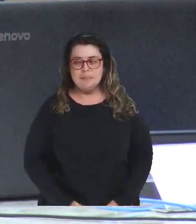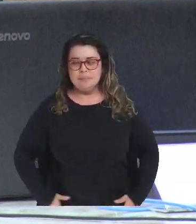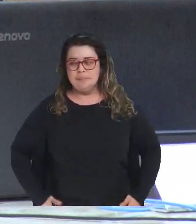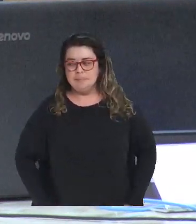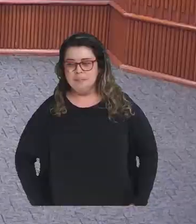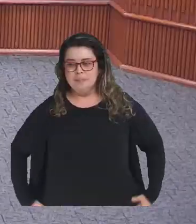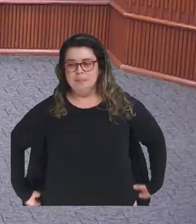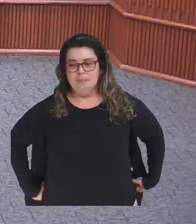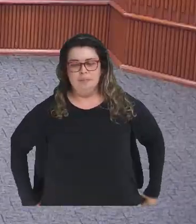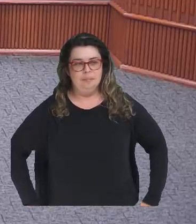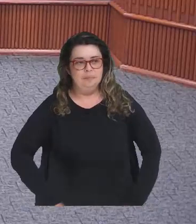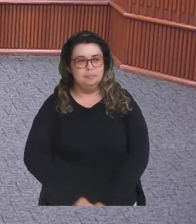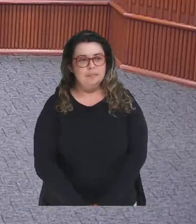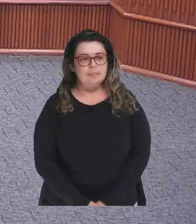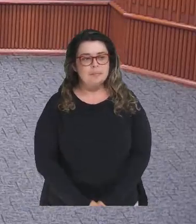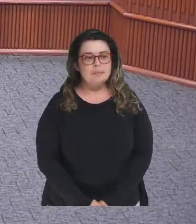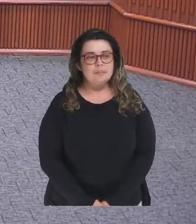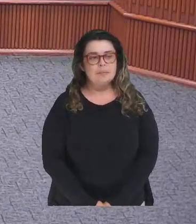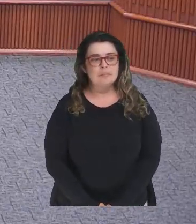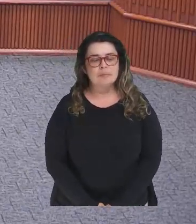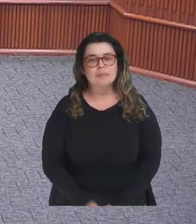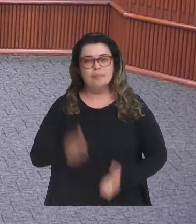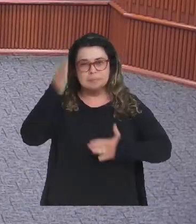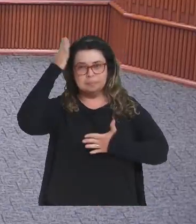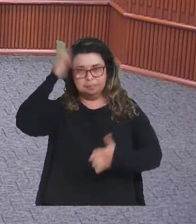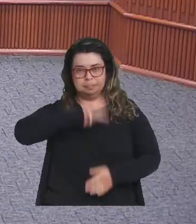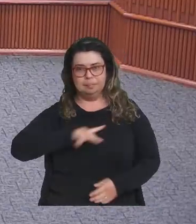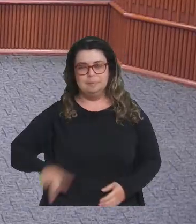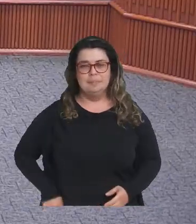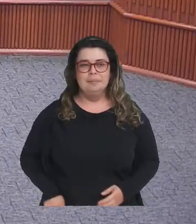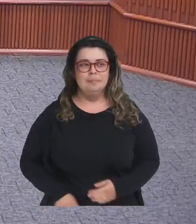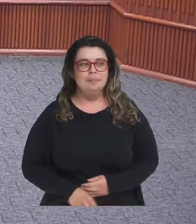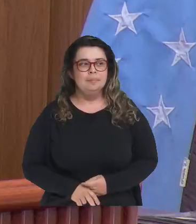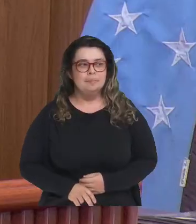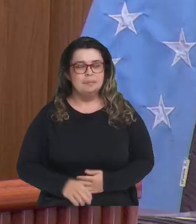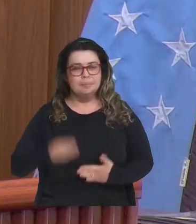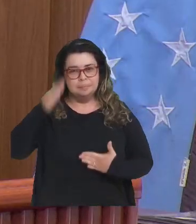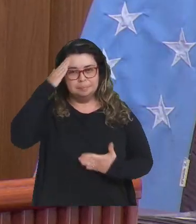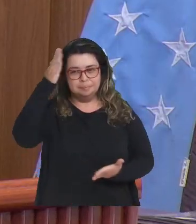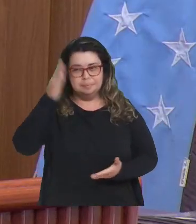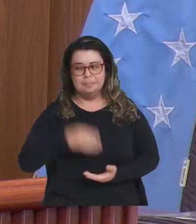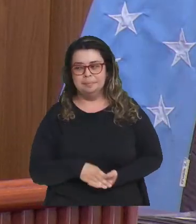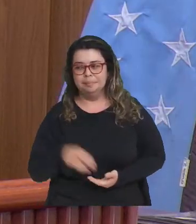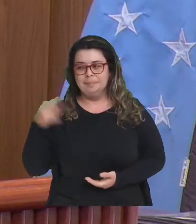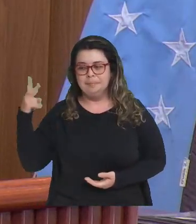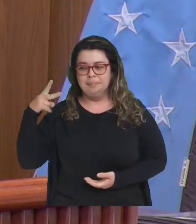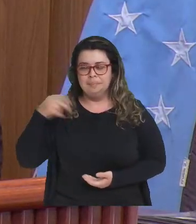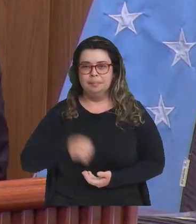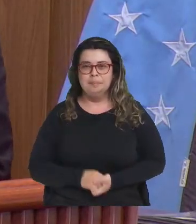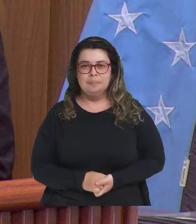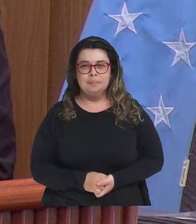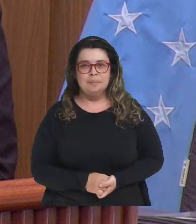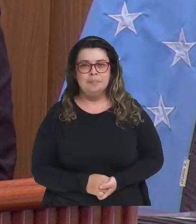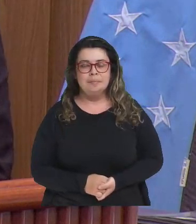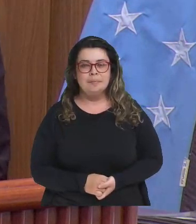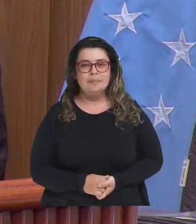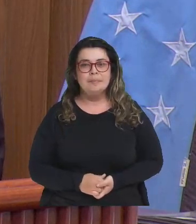vereador Fernando Vieira, com a palavra. Obrigado, senhor presidente. Obrigado em nome dos colegas vereadores, público aqui